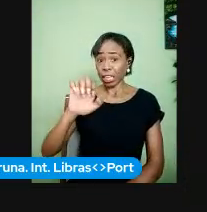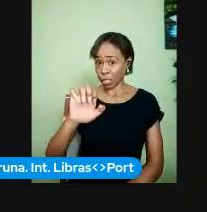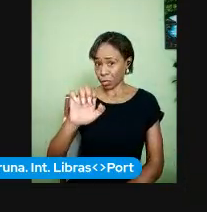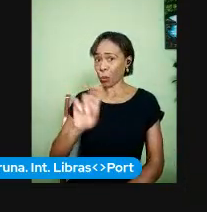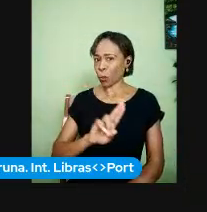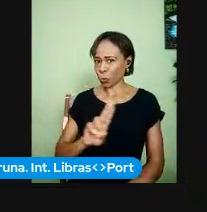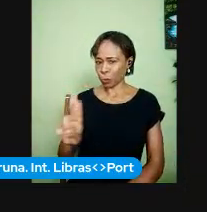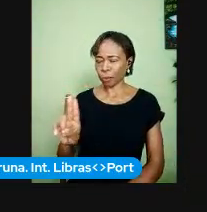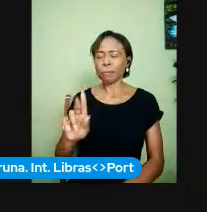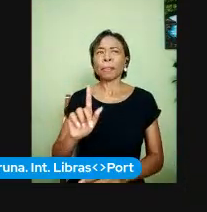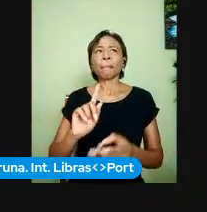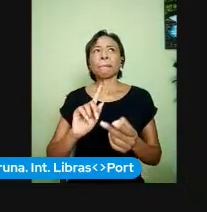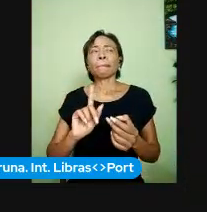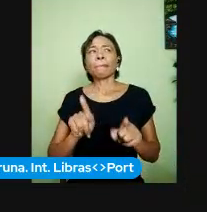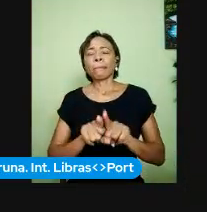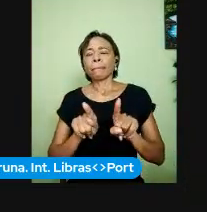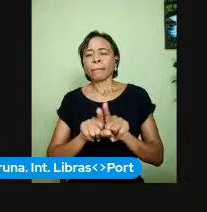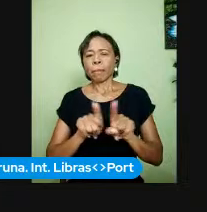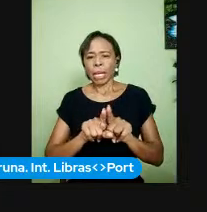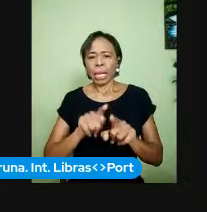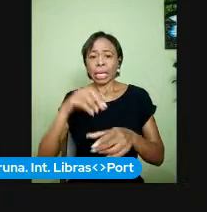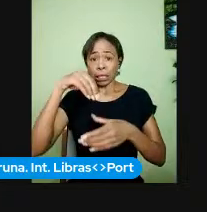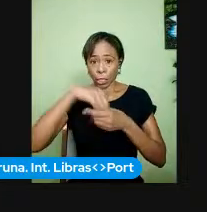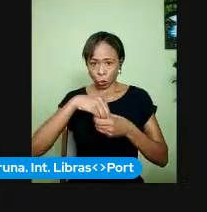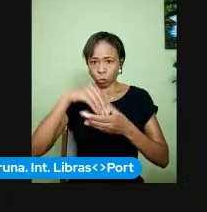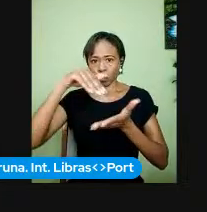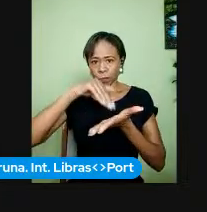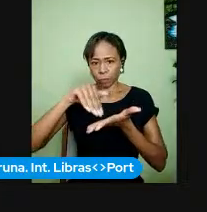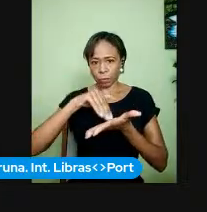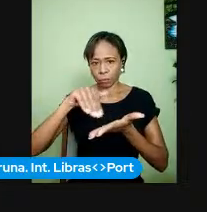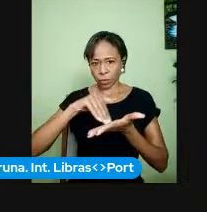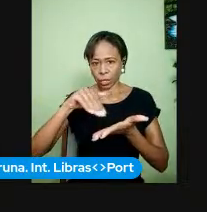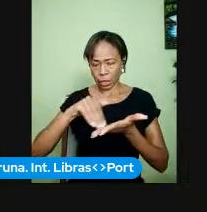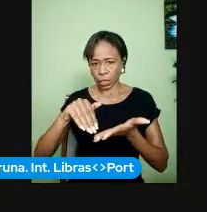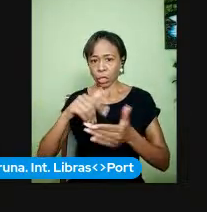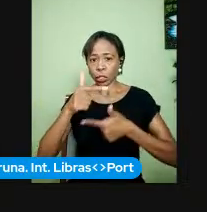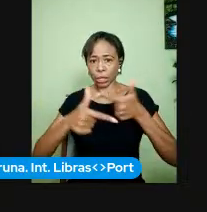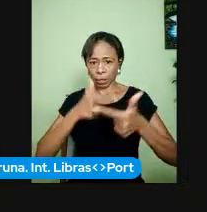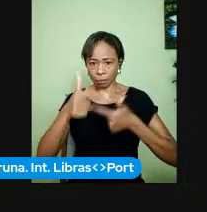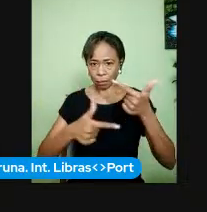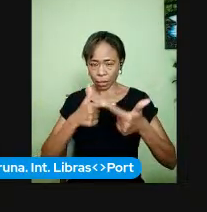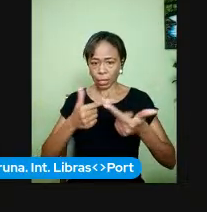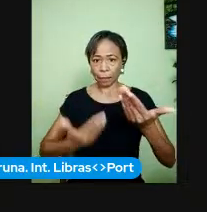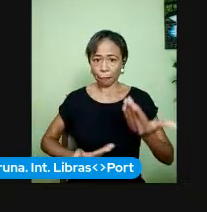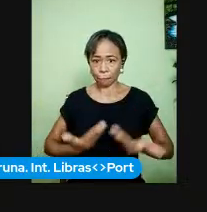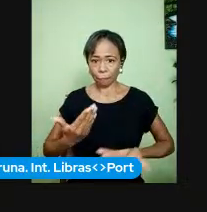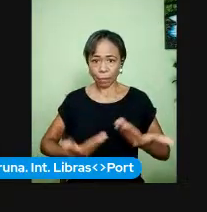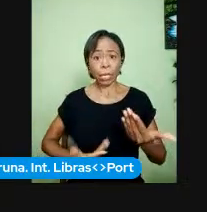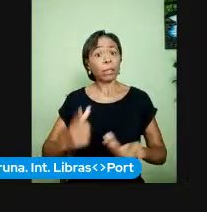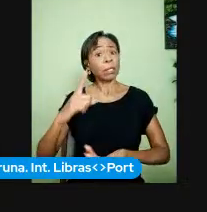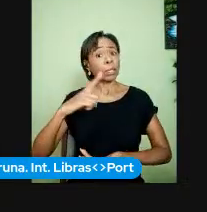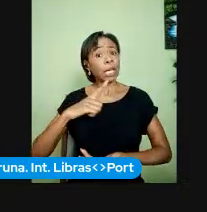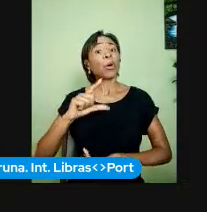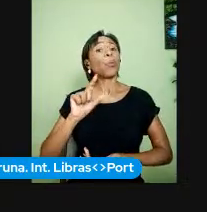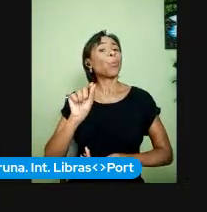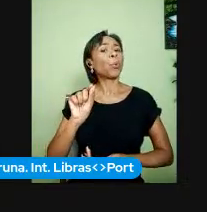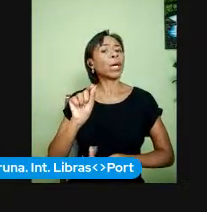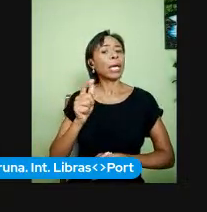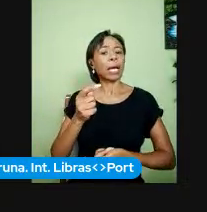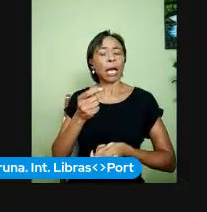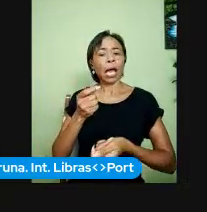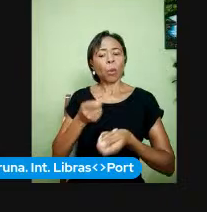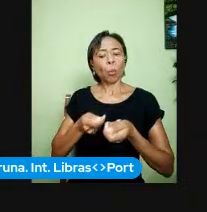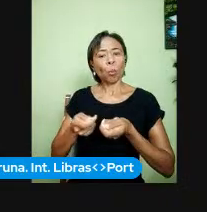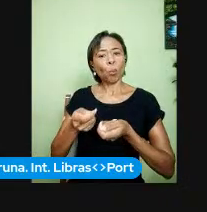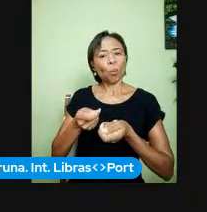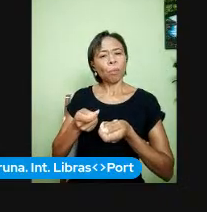solidária, dentro da Secretaria de Subsecretaria de Trabalho e Emprego, tem a economia solidária, que é também uma política